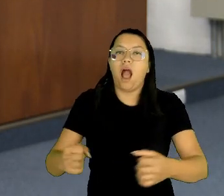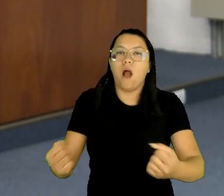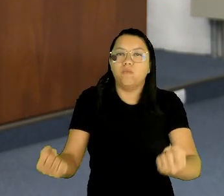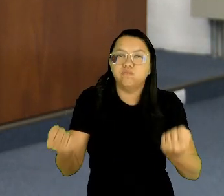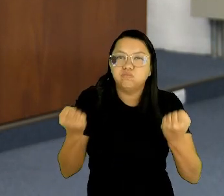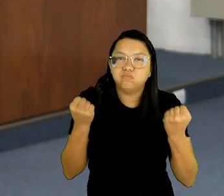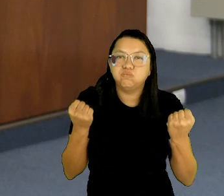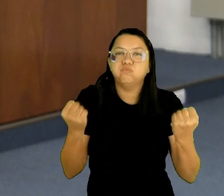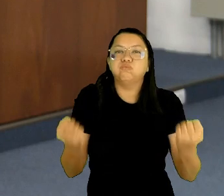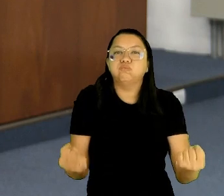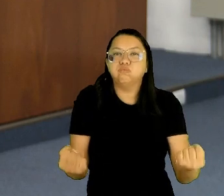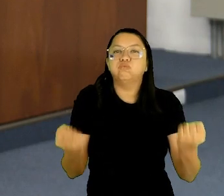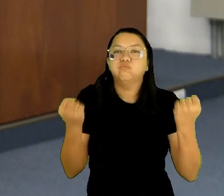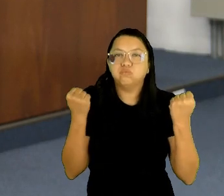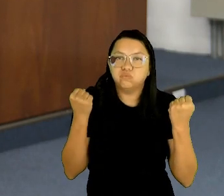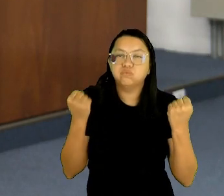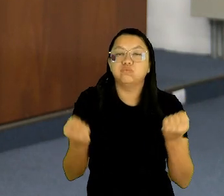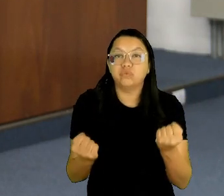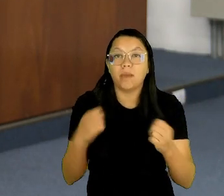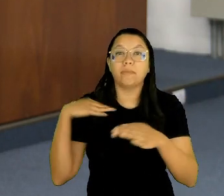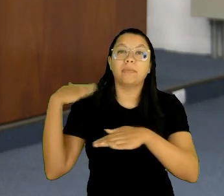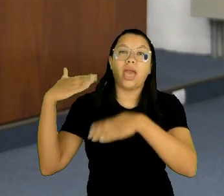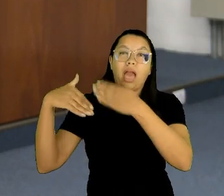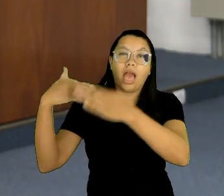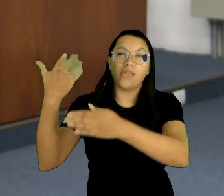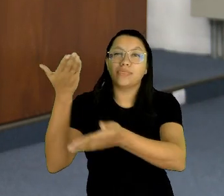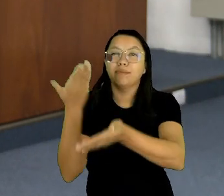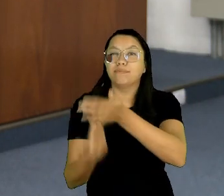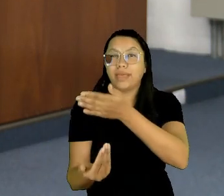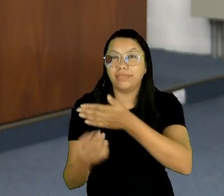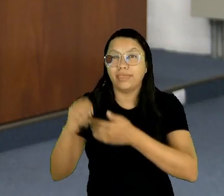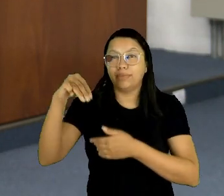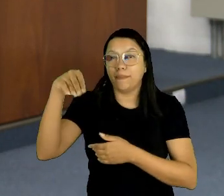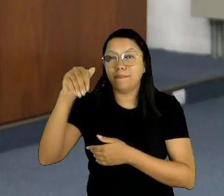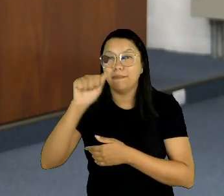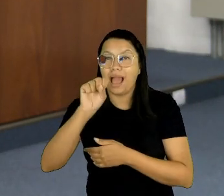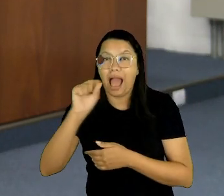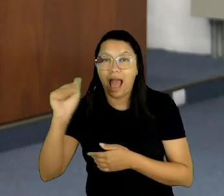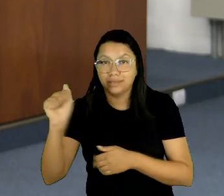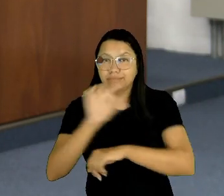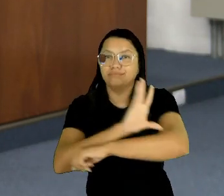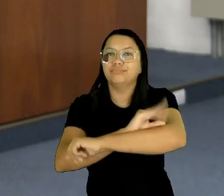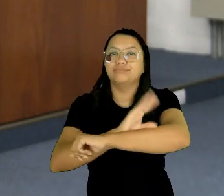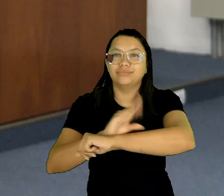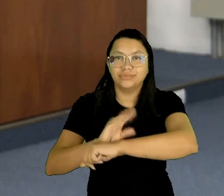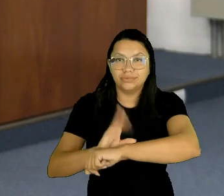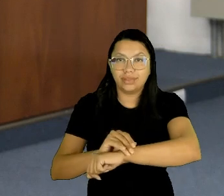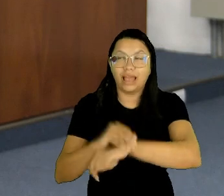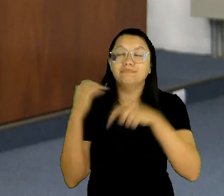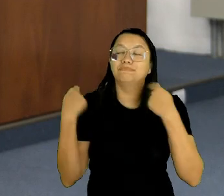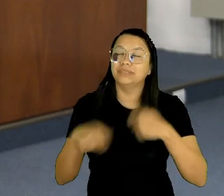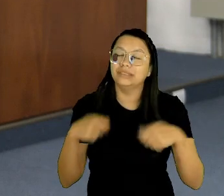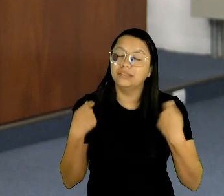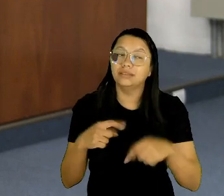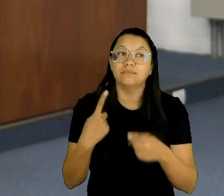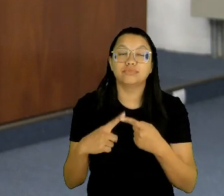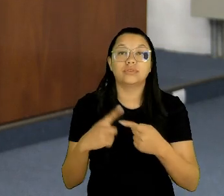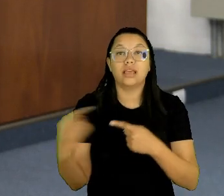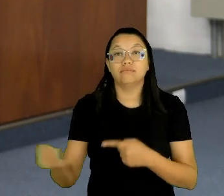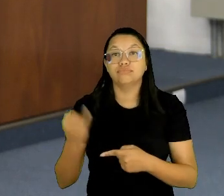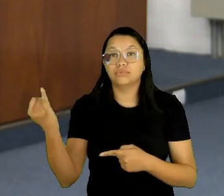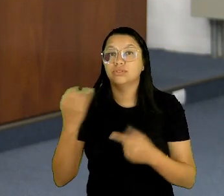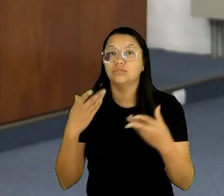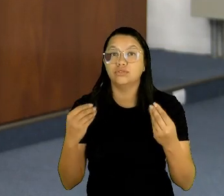uma musculação, a gente sabe que com o passar dos anos a gente vai perdendo massa muscular, e ter massa muscular é extremamente